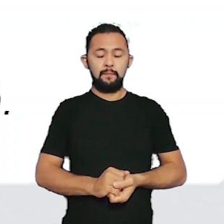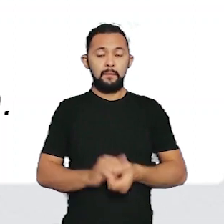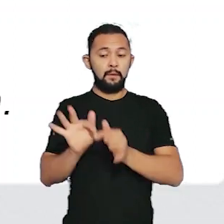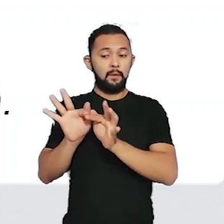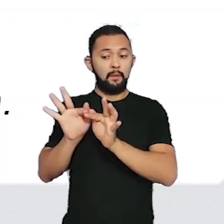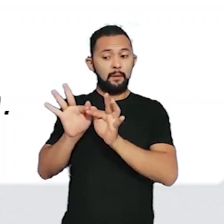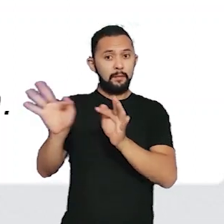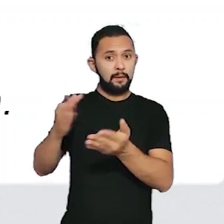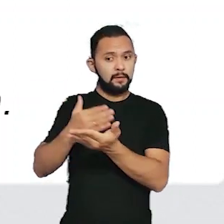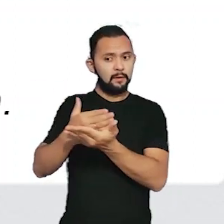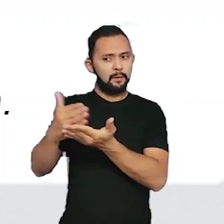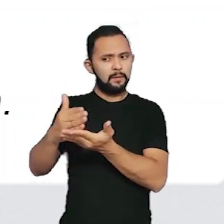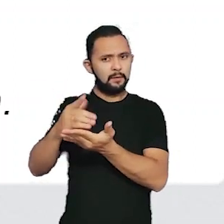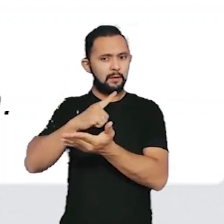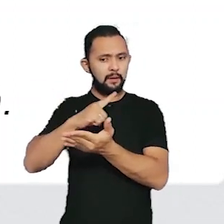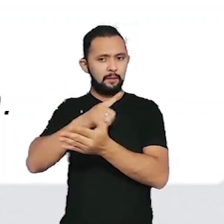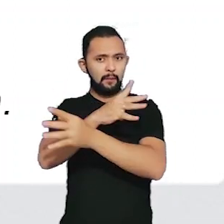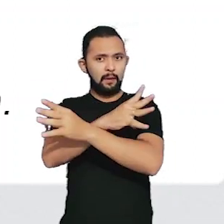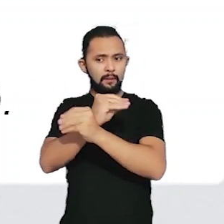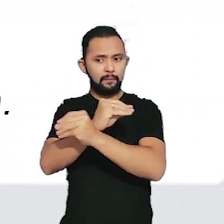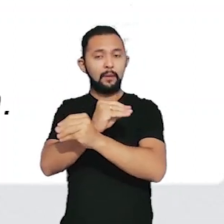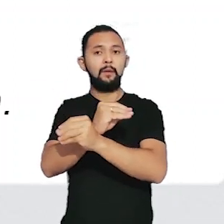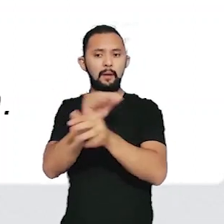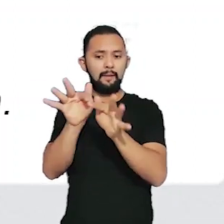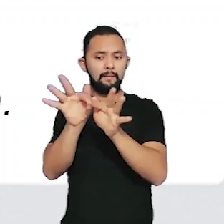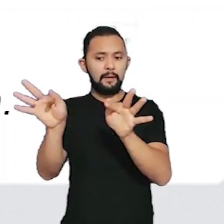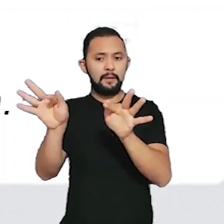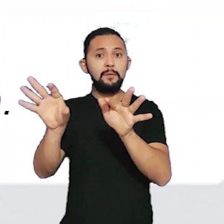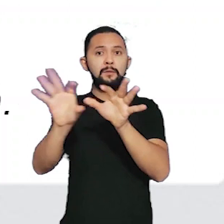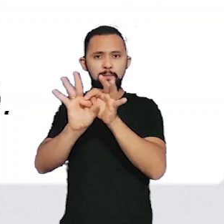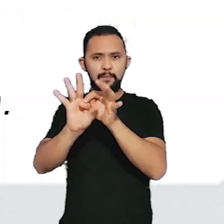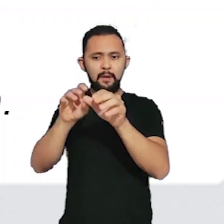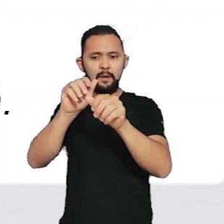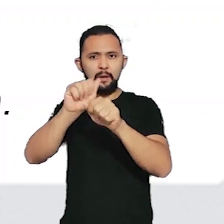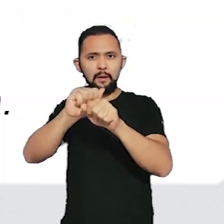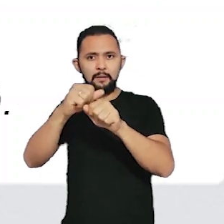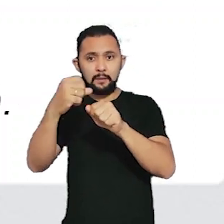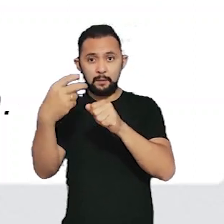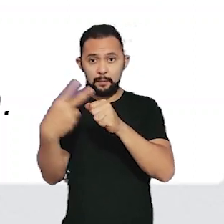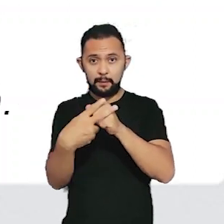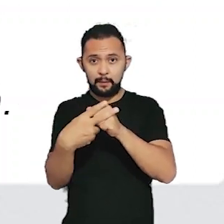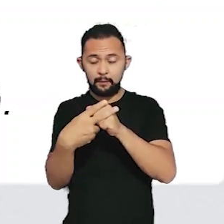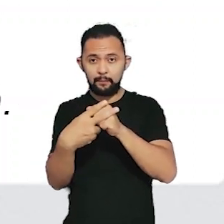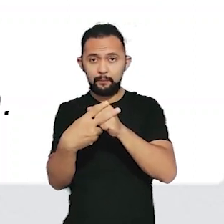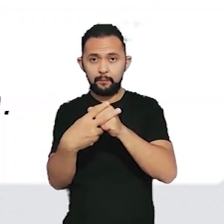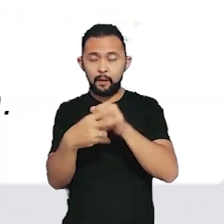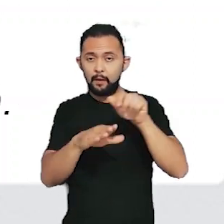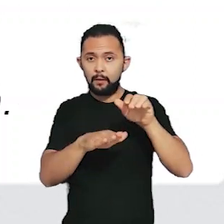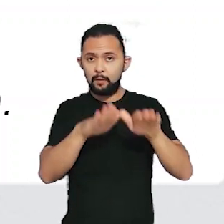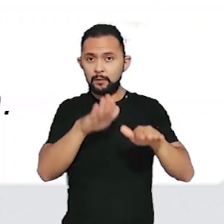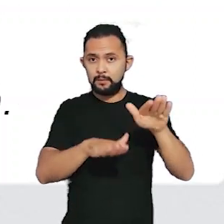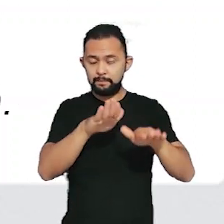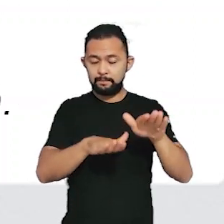oração que é introduzida pelo conectivo é a subordinada, no caso, o adverbial condicional, trazendo essa ideia de condição, e onde eu não